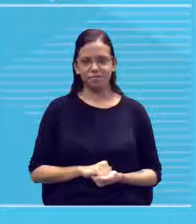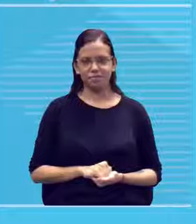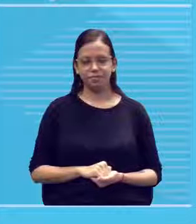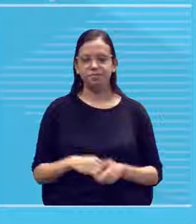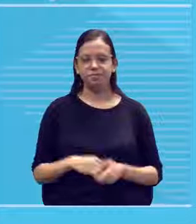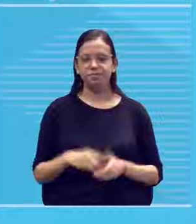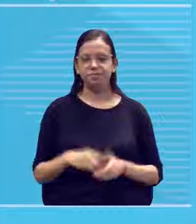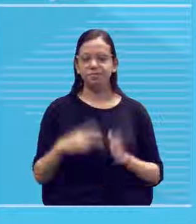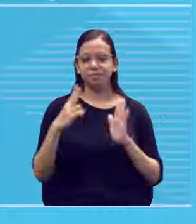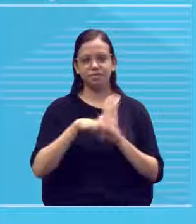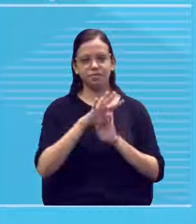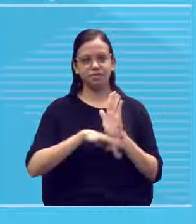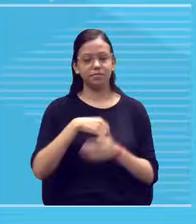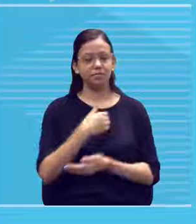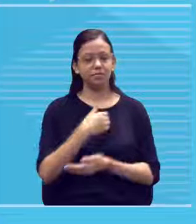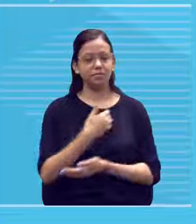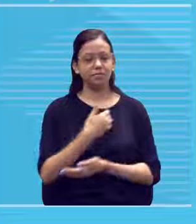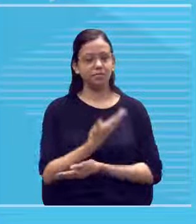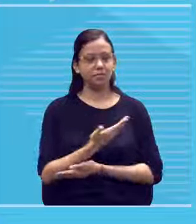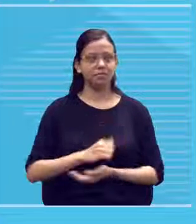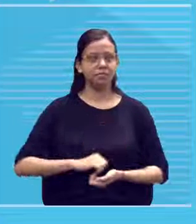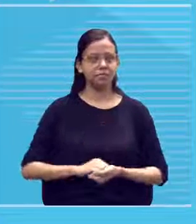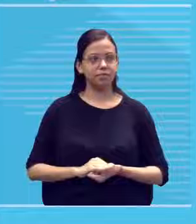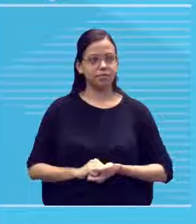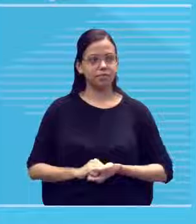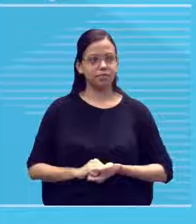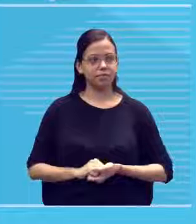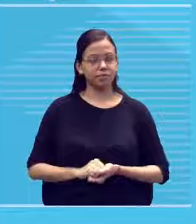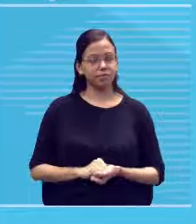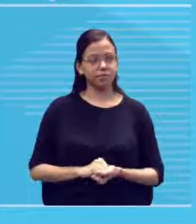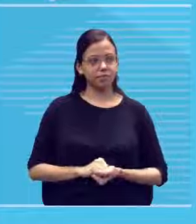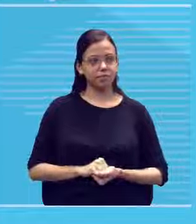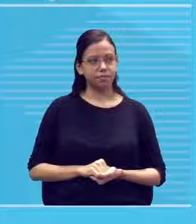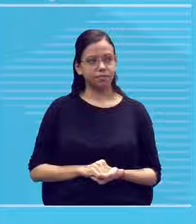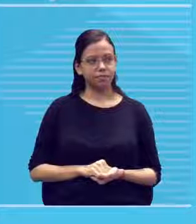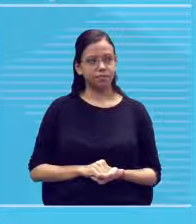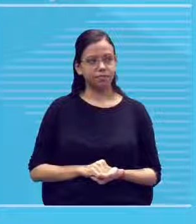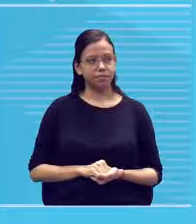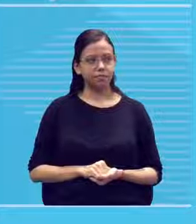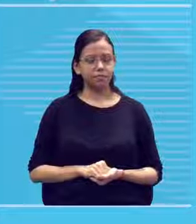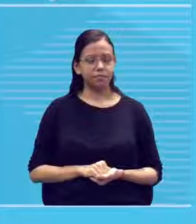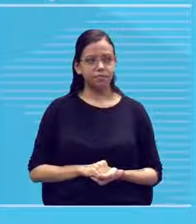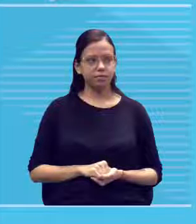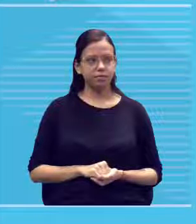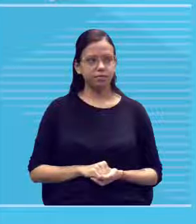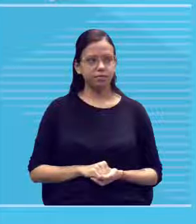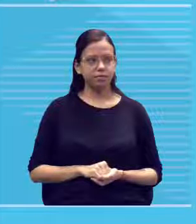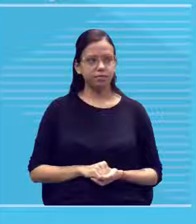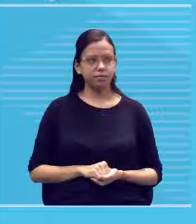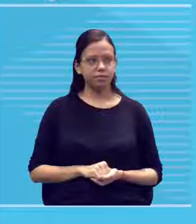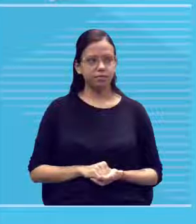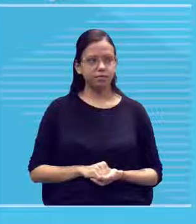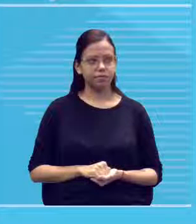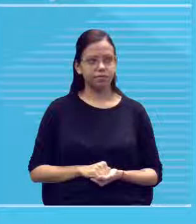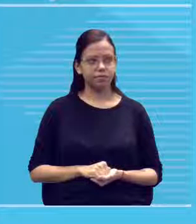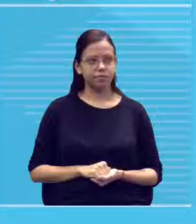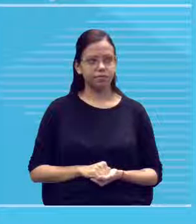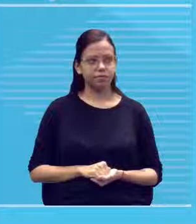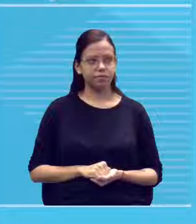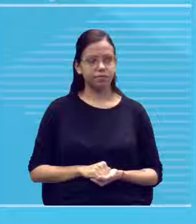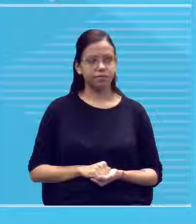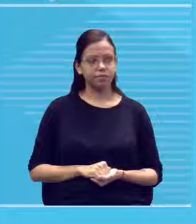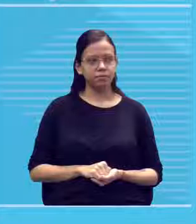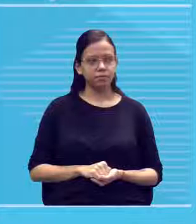a floresta está sempre em movimento e a uma vida dentro dela que se transforma